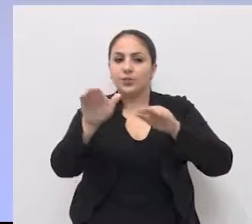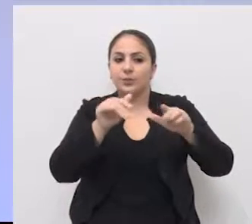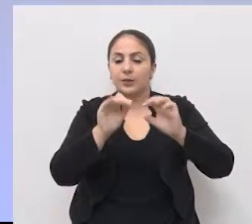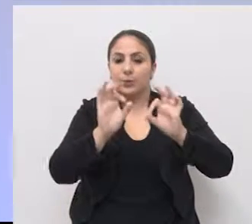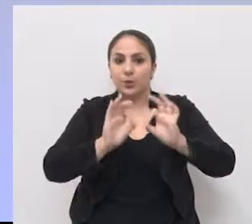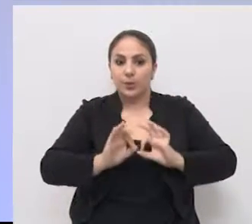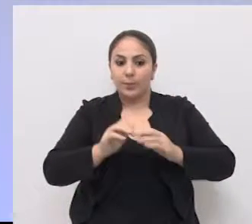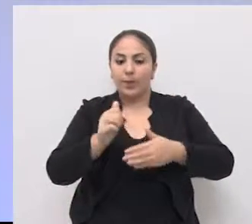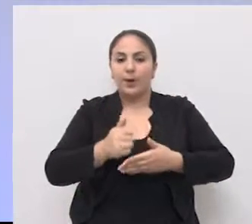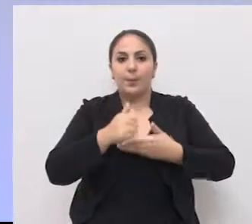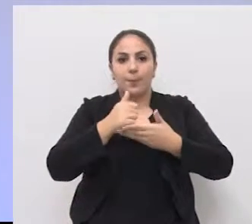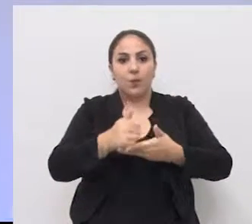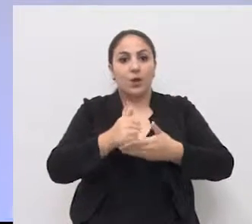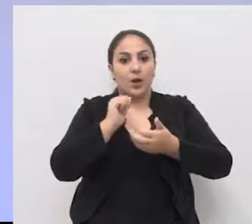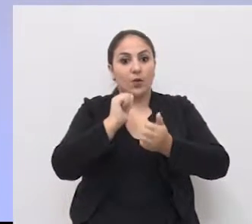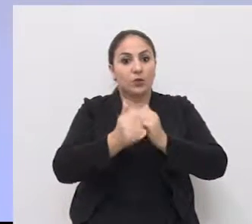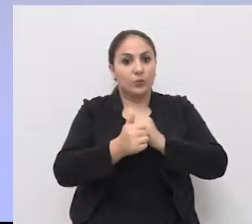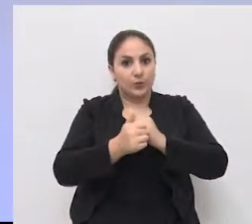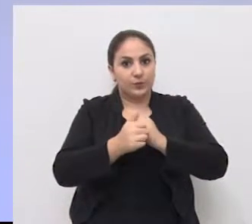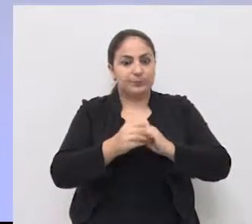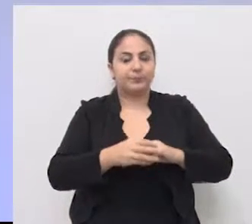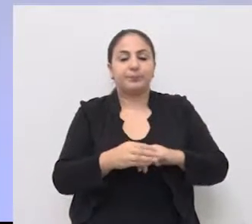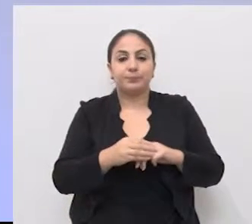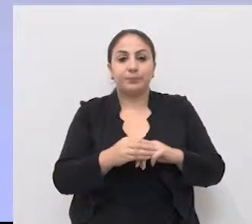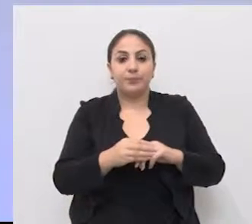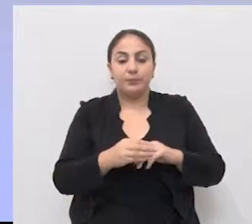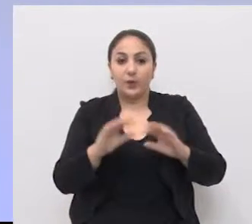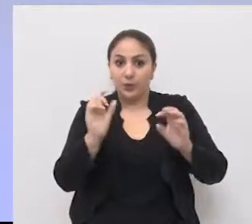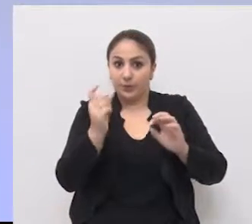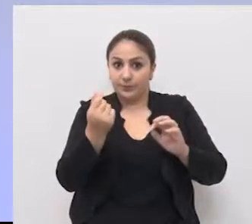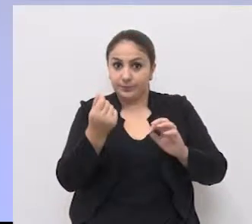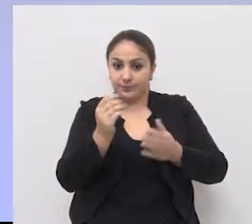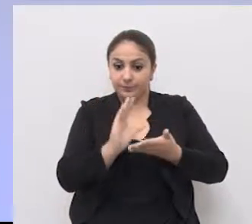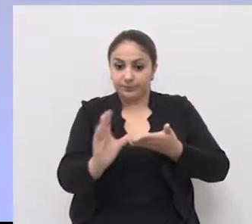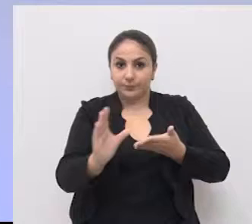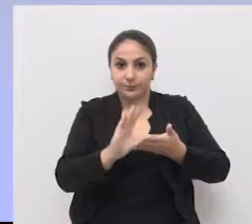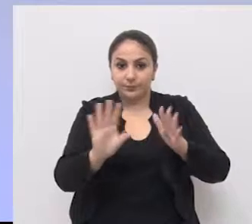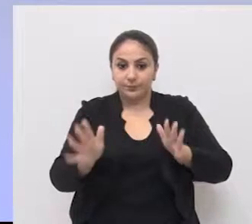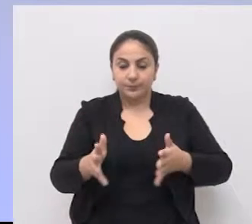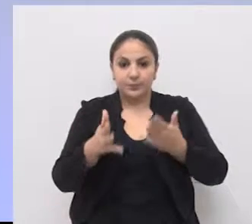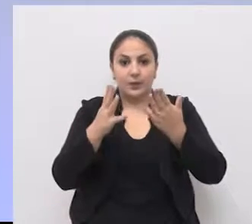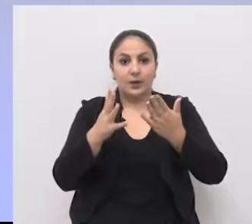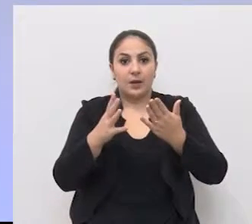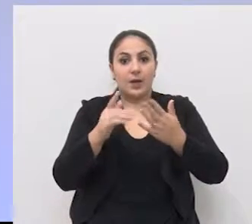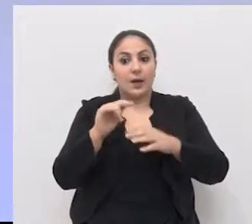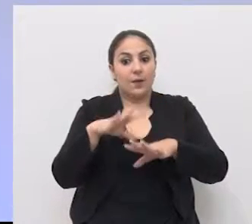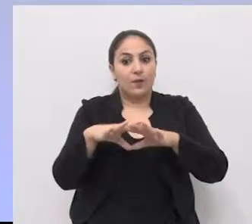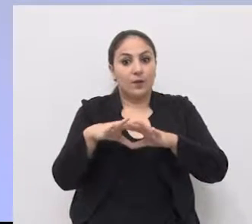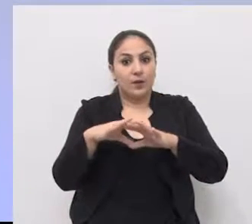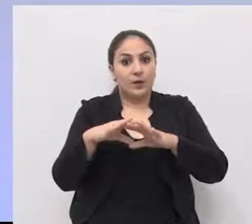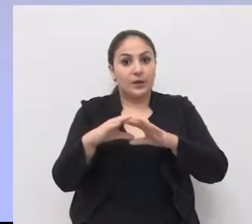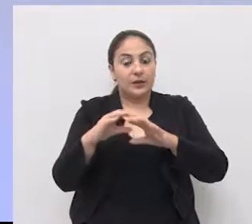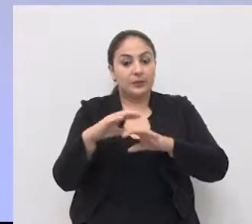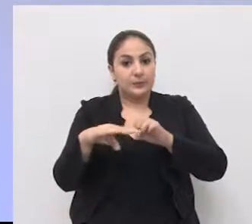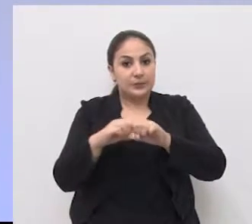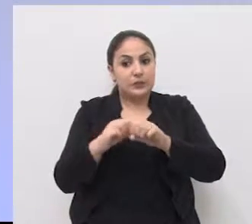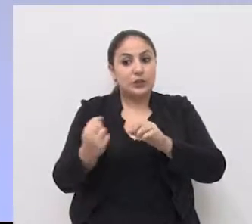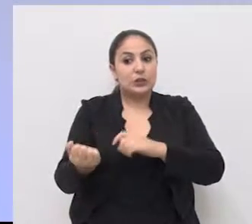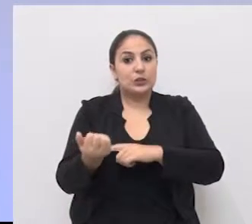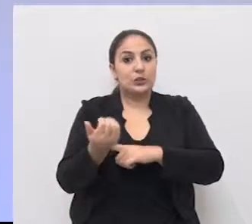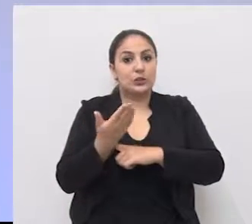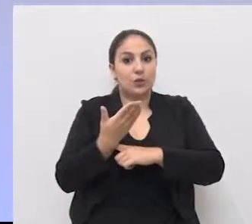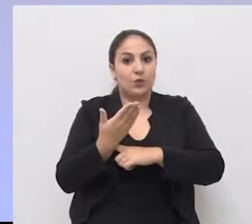de chamamento do Programa de Apoio ao Esporte Amador. O incentivo financeiro será destinado à formação de